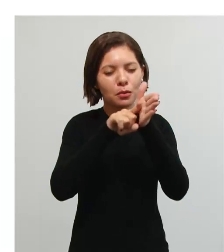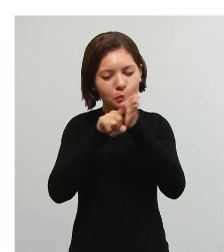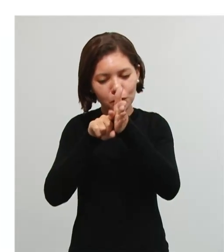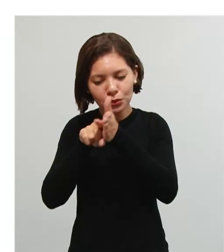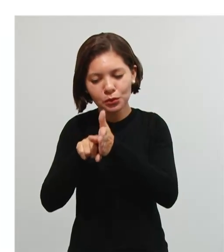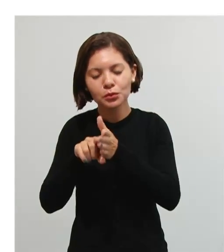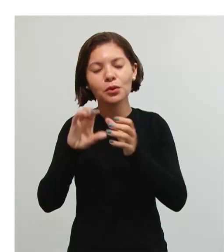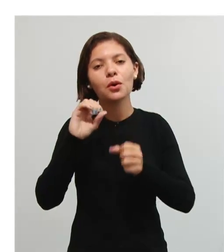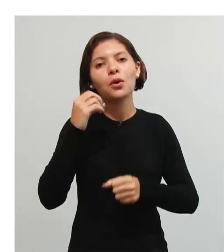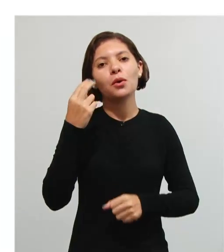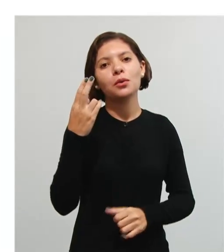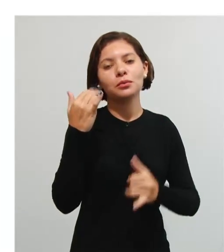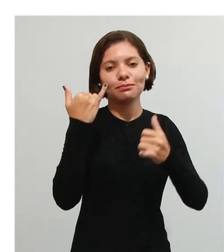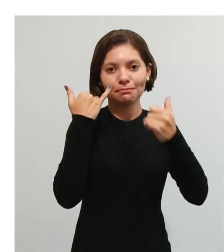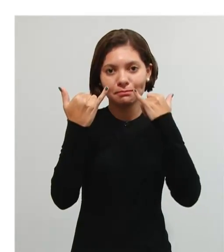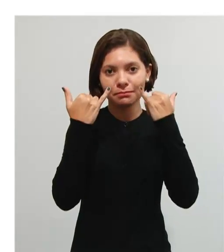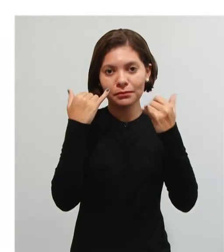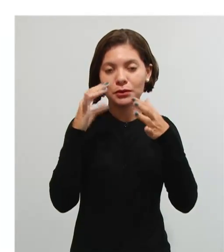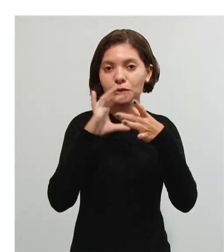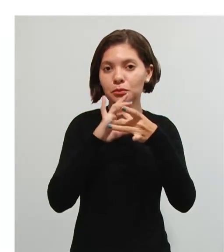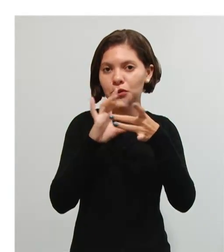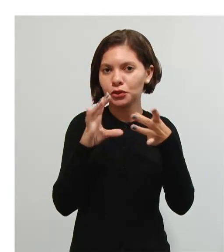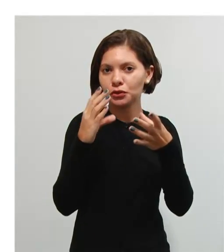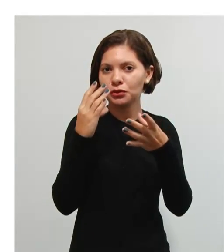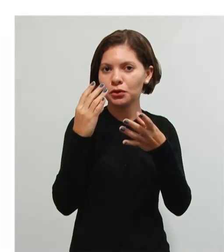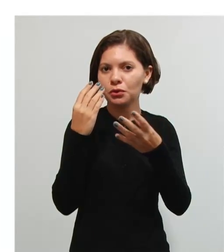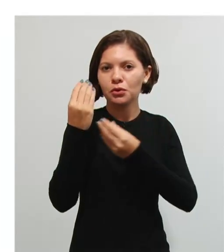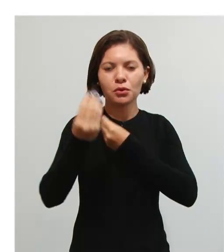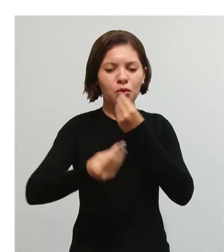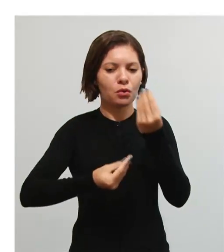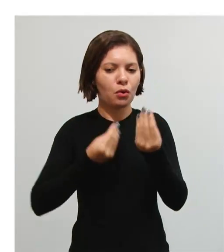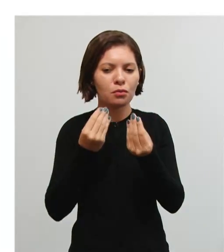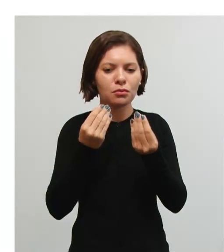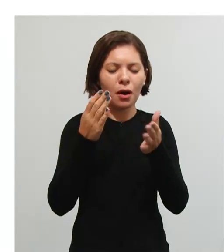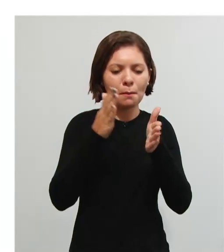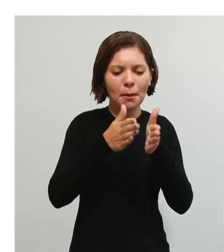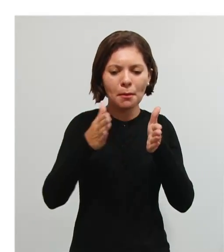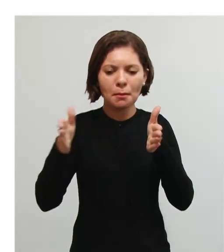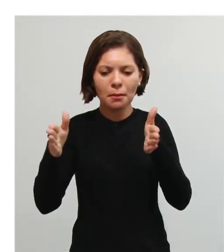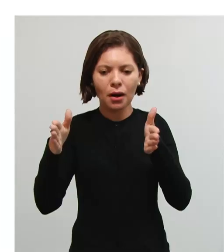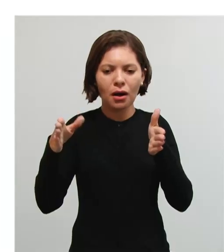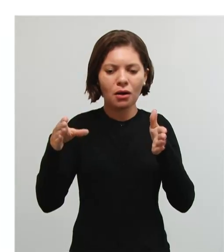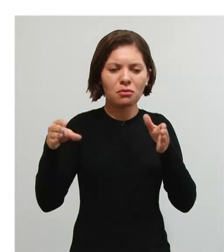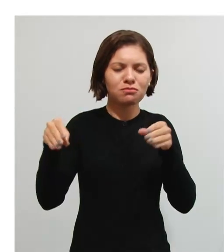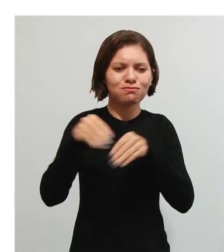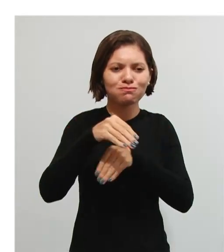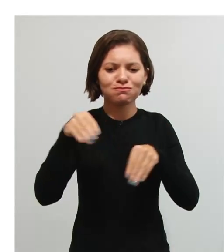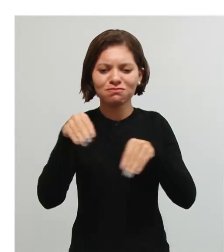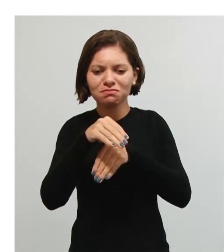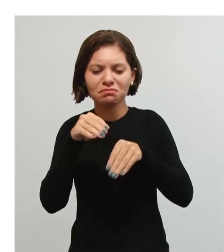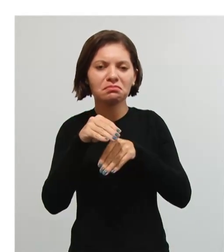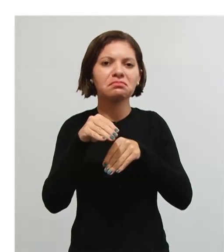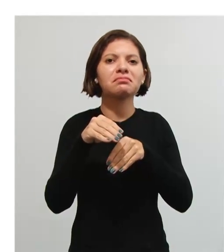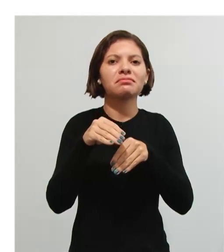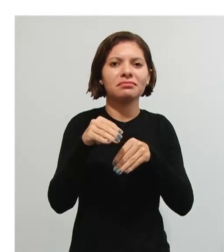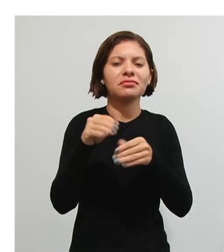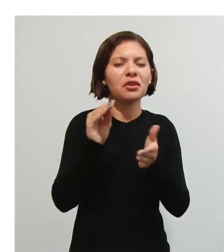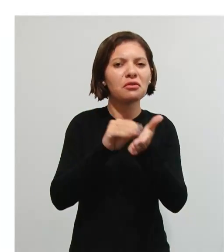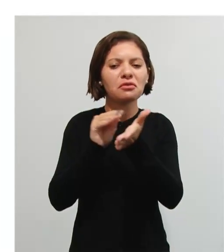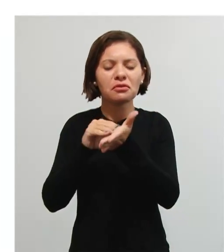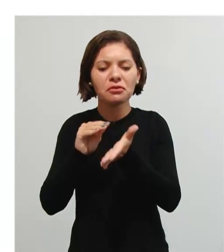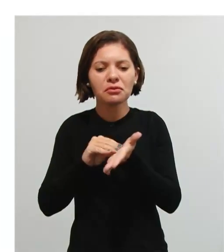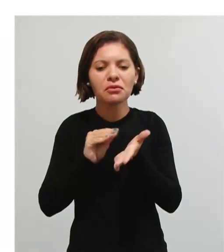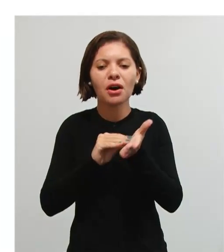então, quando a informação disponível se encontra em tal estado de desordem que não possa ser